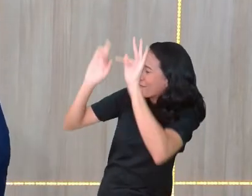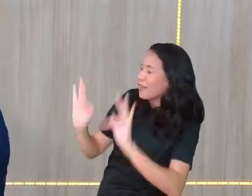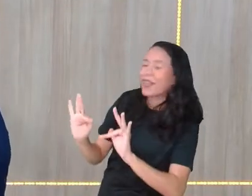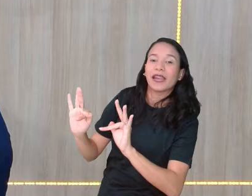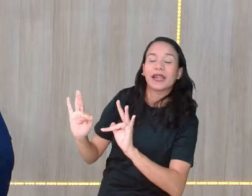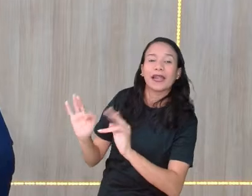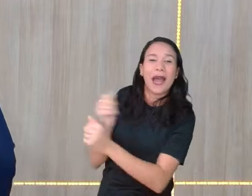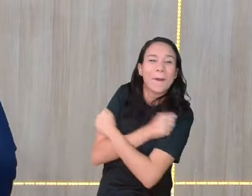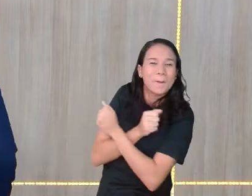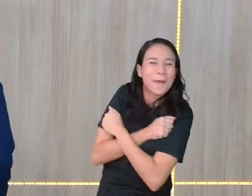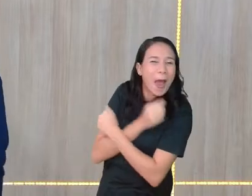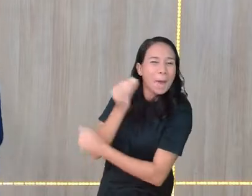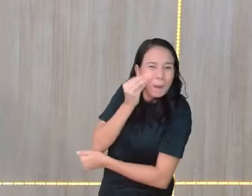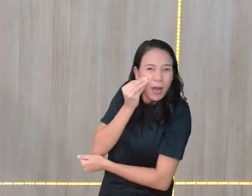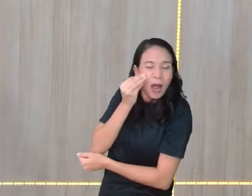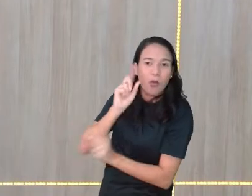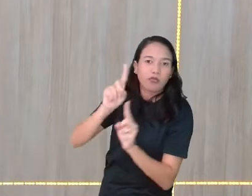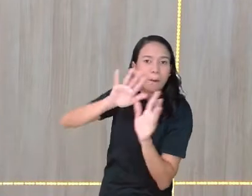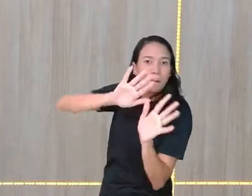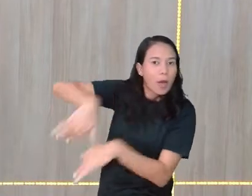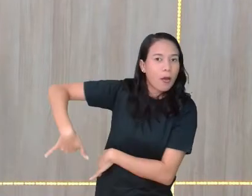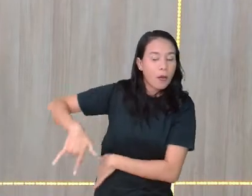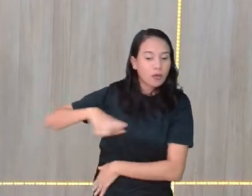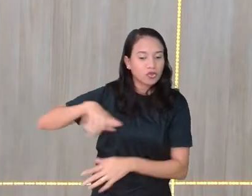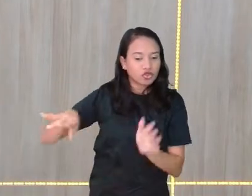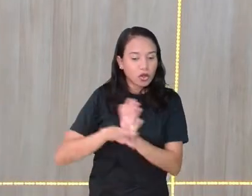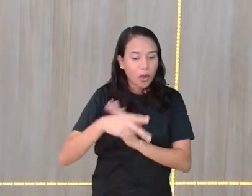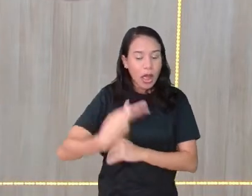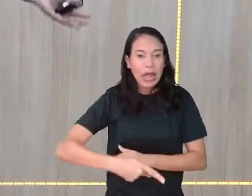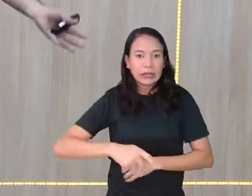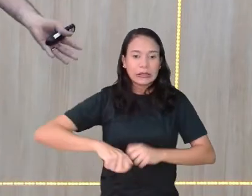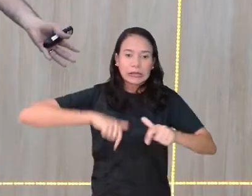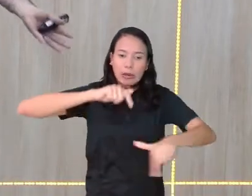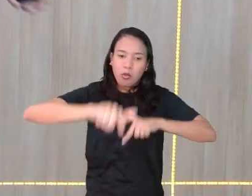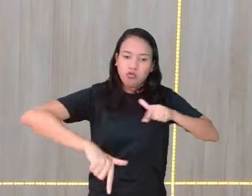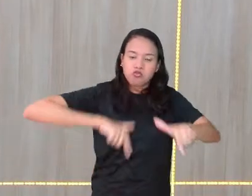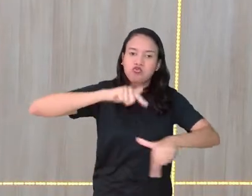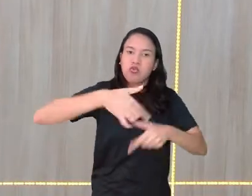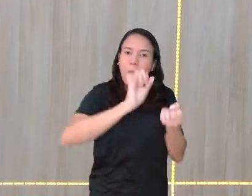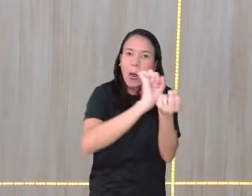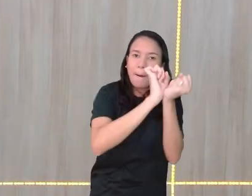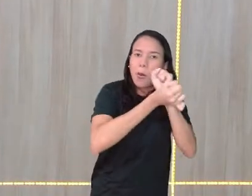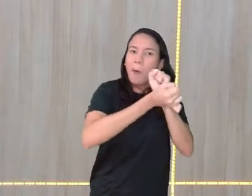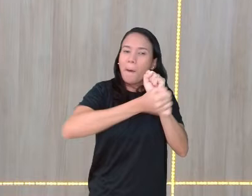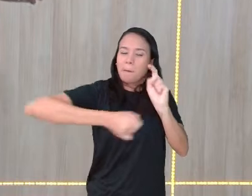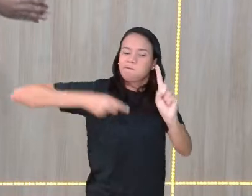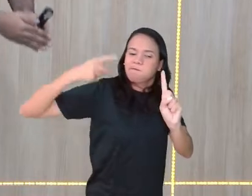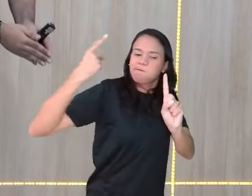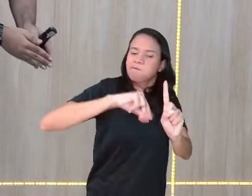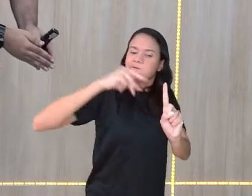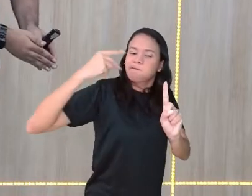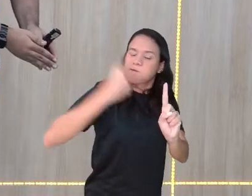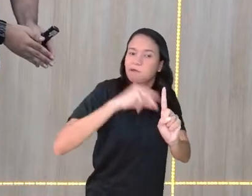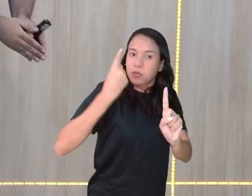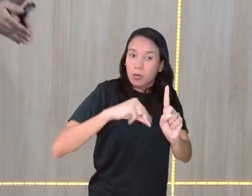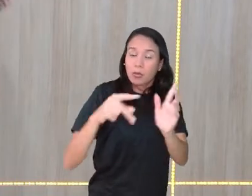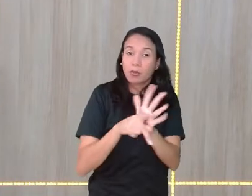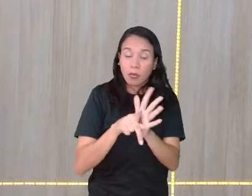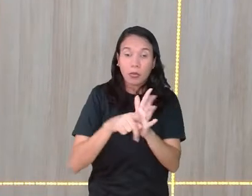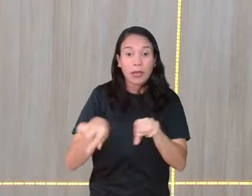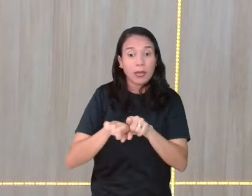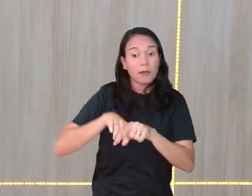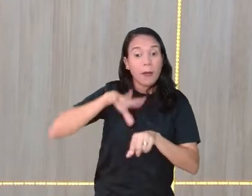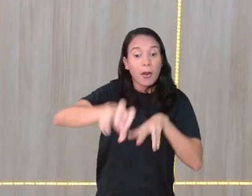feliz, abraça e beija. Não, chegaram aqui para explorar mesmo, né? Toda a questão dos recursos